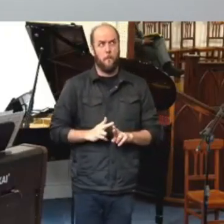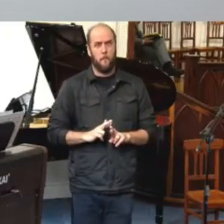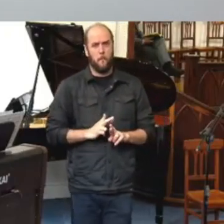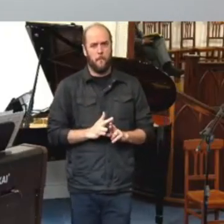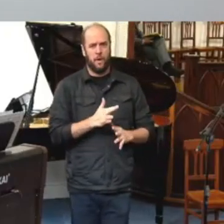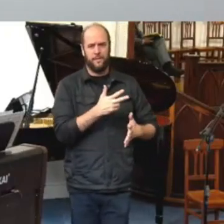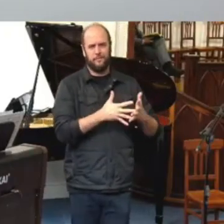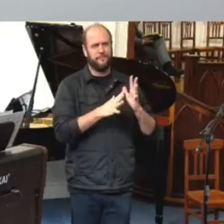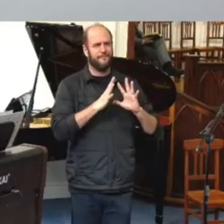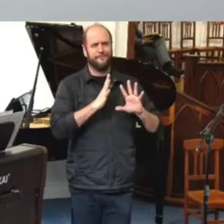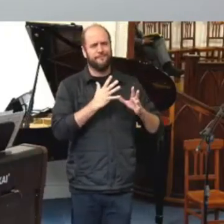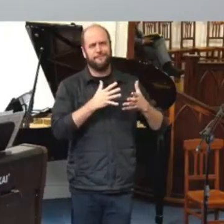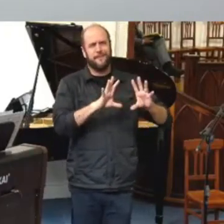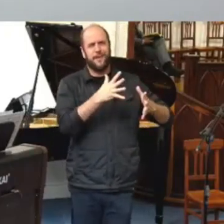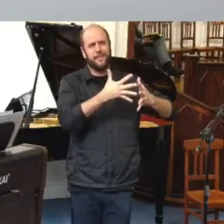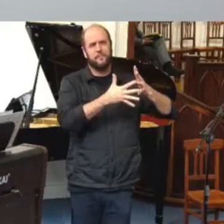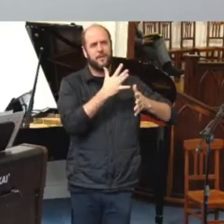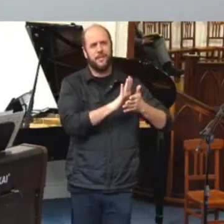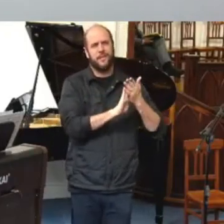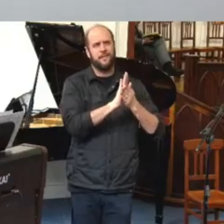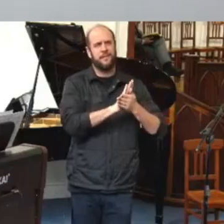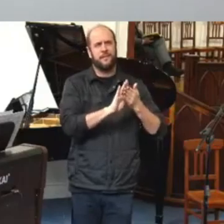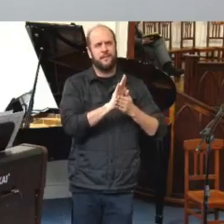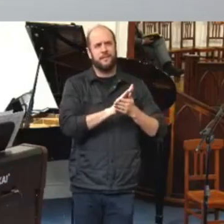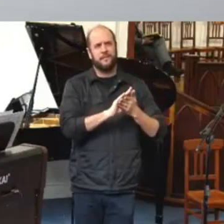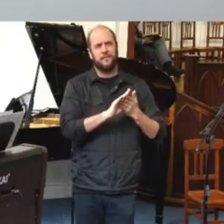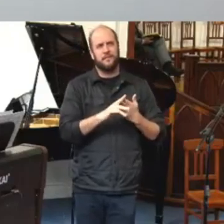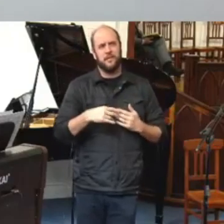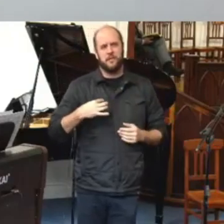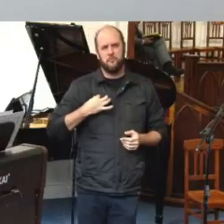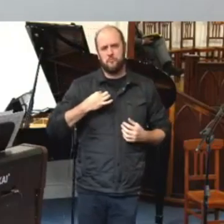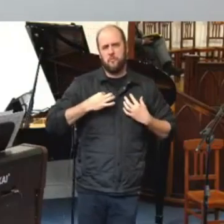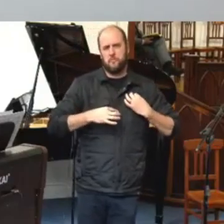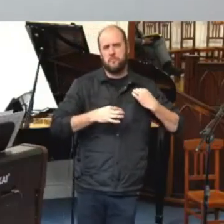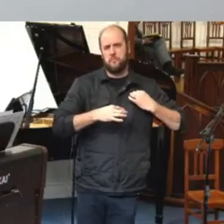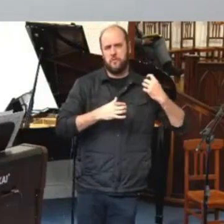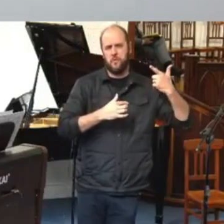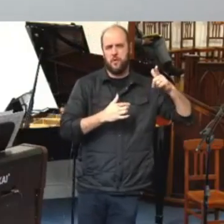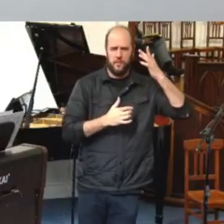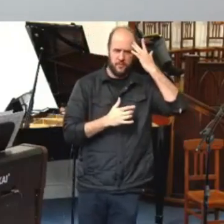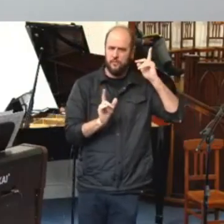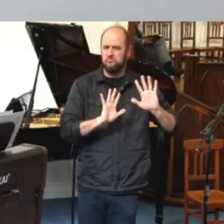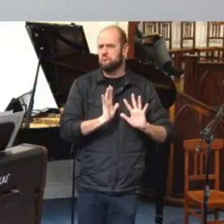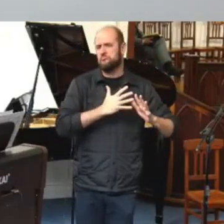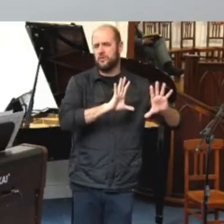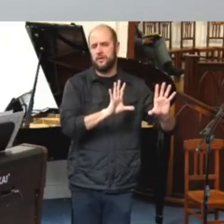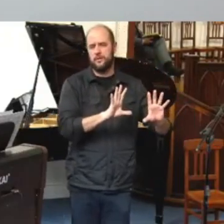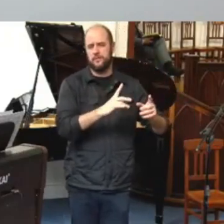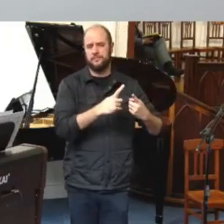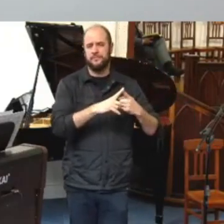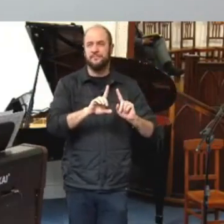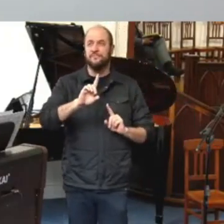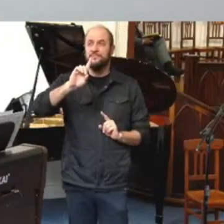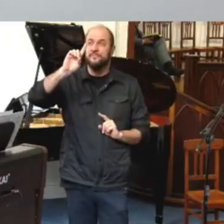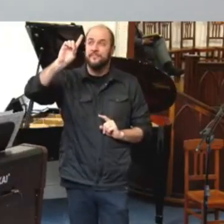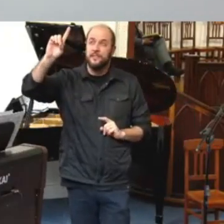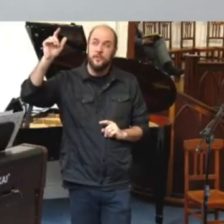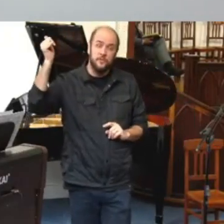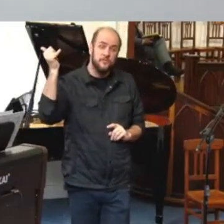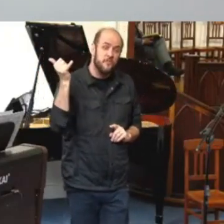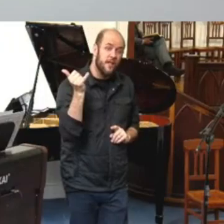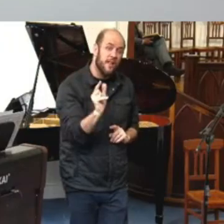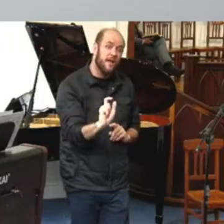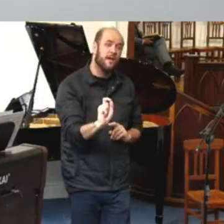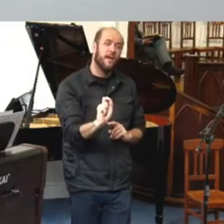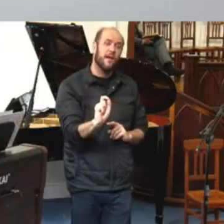perturbar ninguém. Não vou perturbar ninguém. Mas enquanto o Senhor está dizendo, como o autor de Hebreus